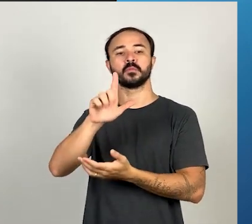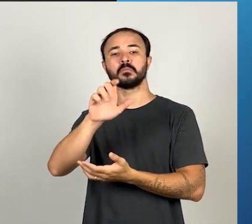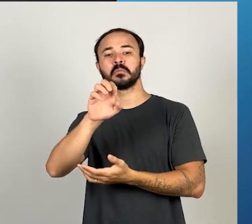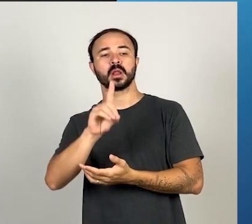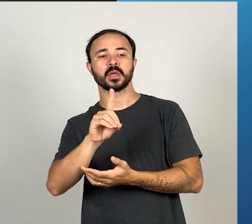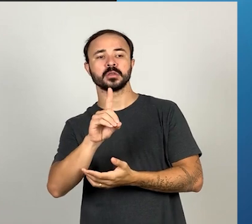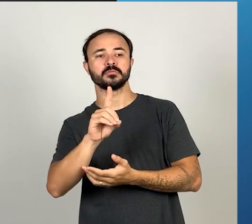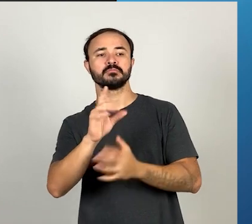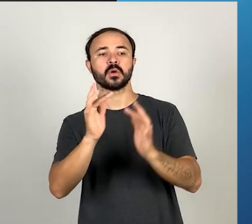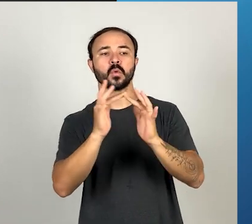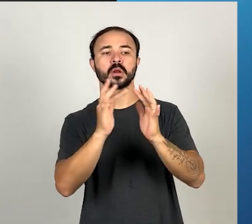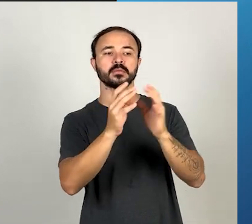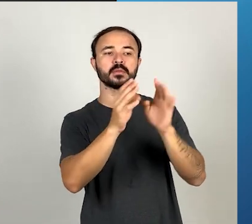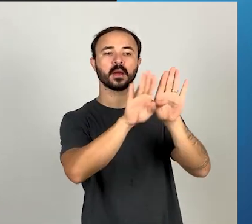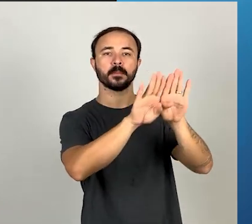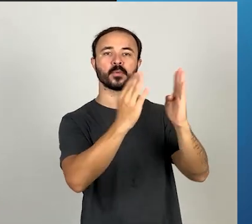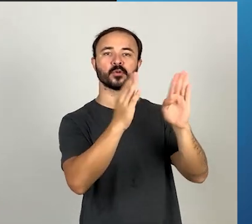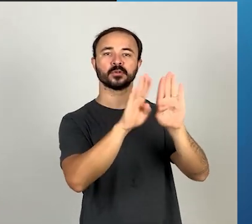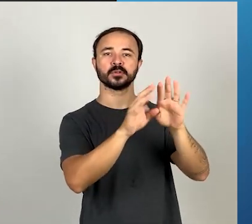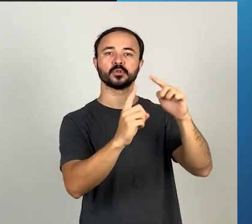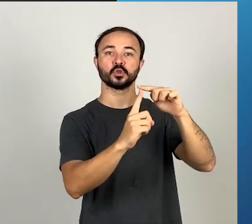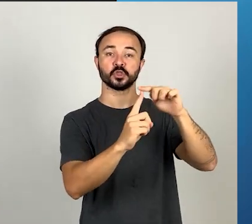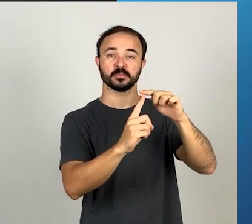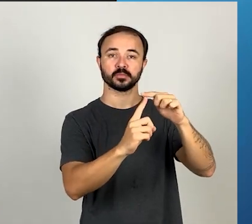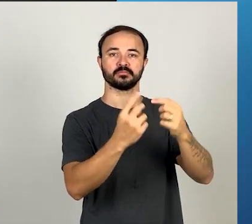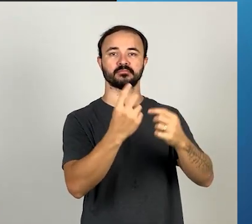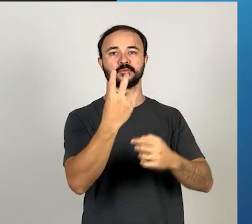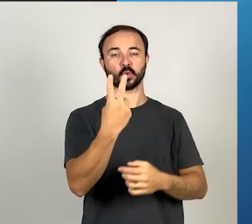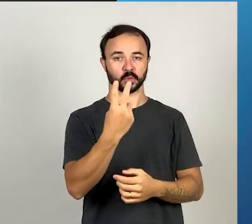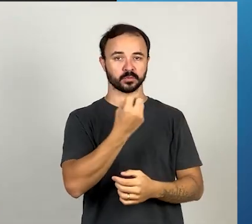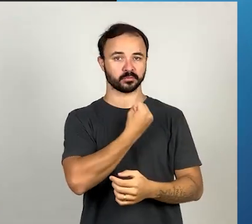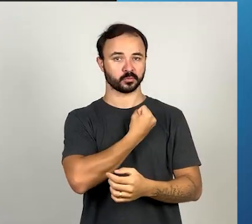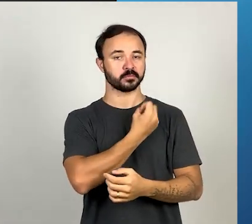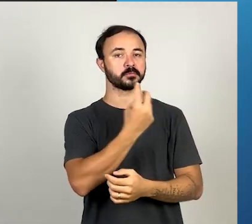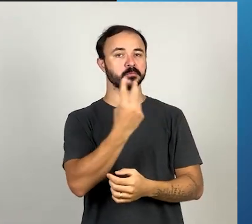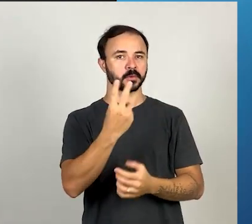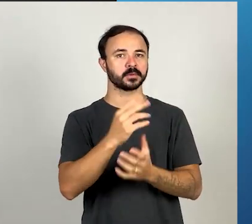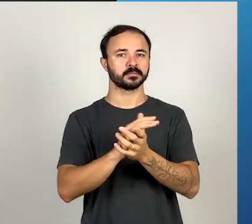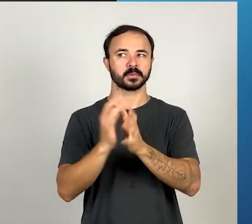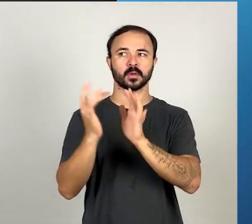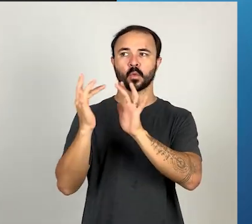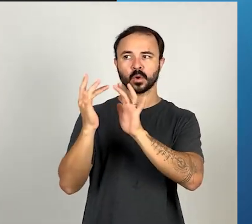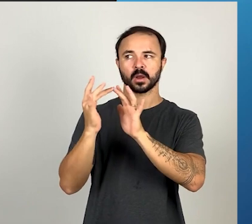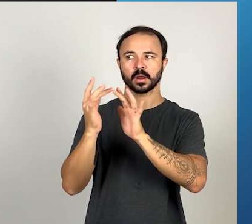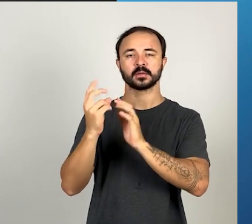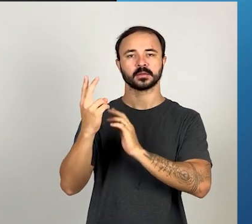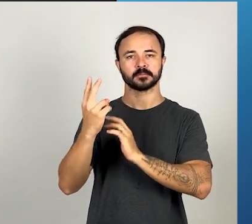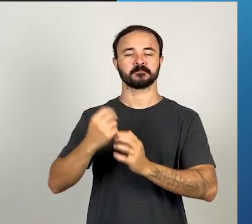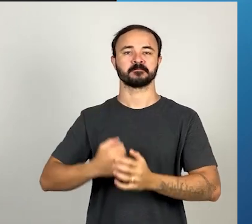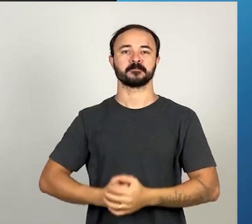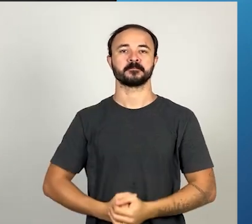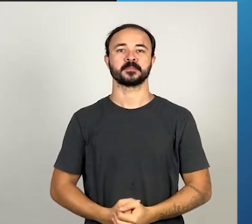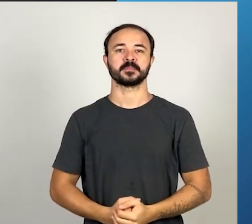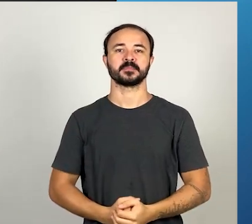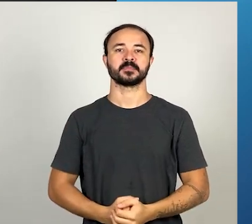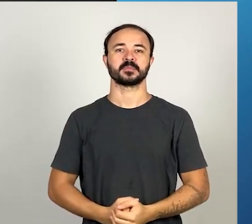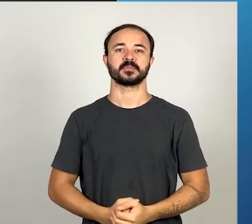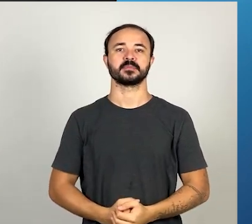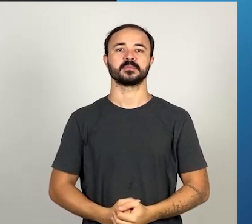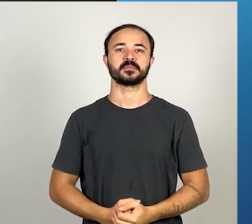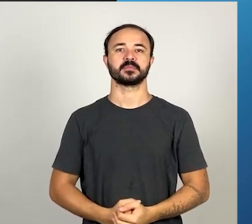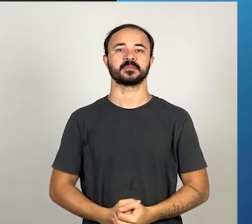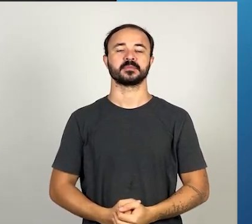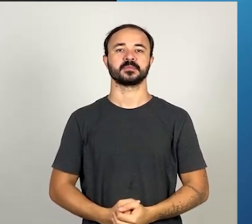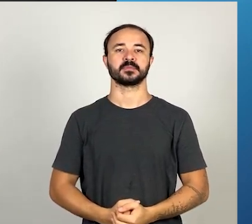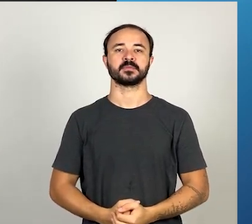que está ligado na porta 2, write, que quer dizer que ele vai ligar através dessa saída na porta 2. E